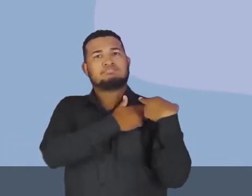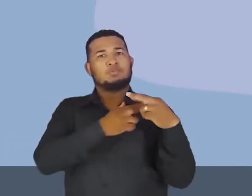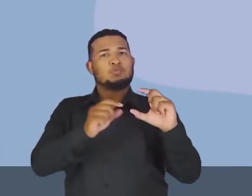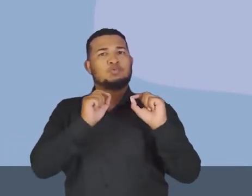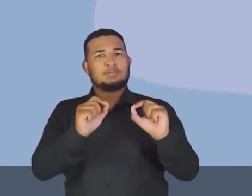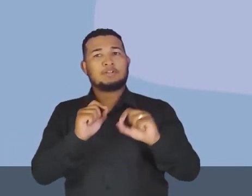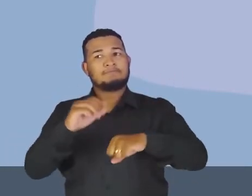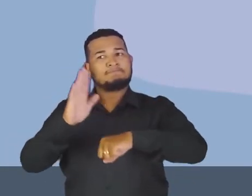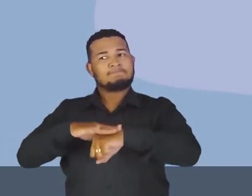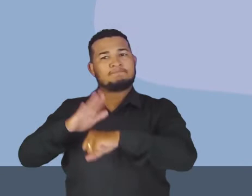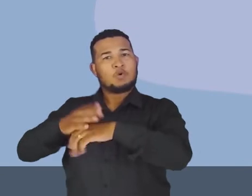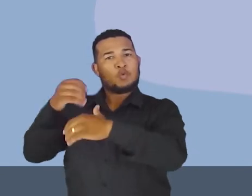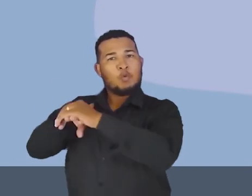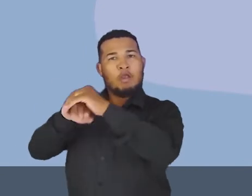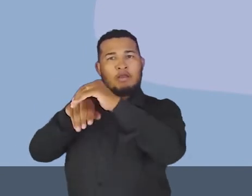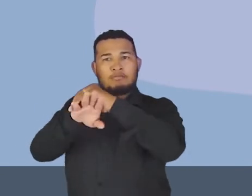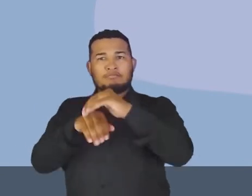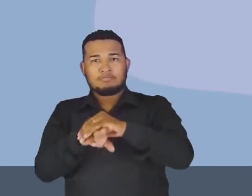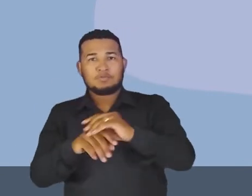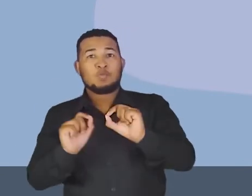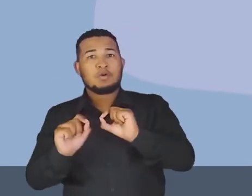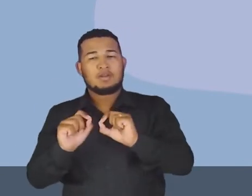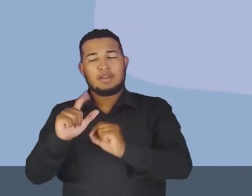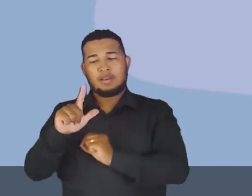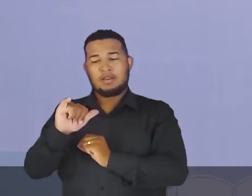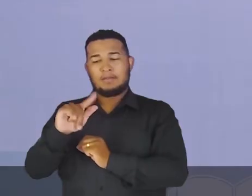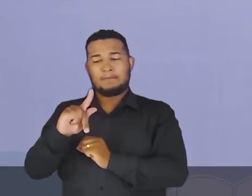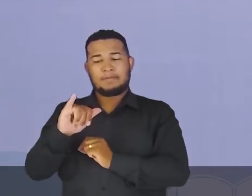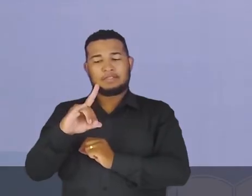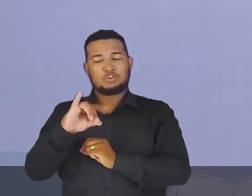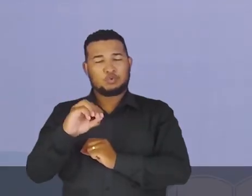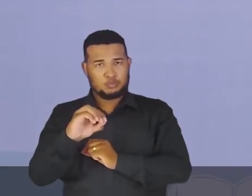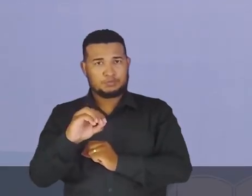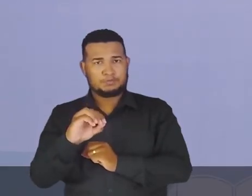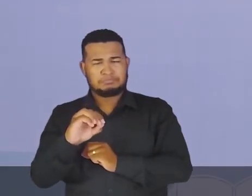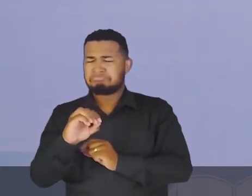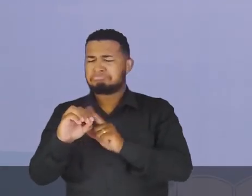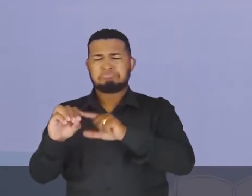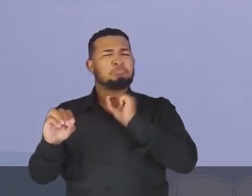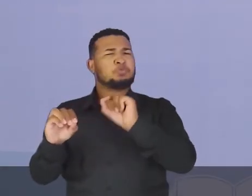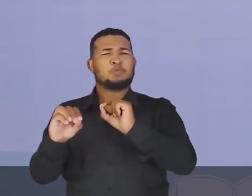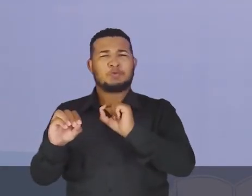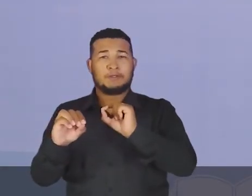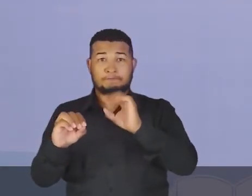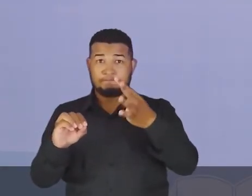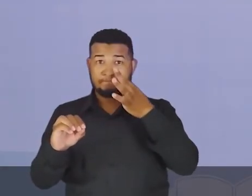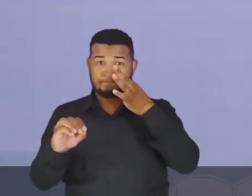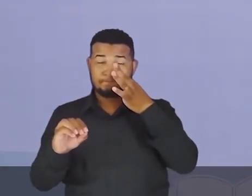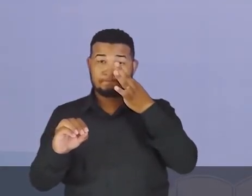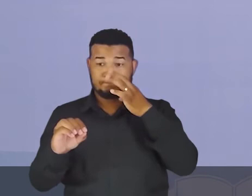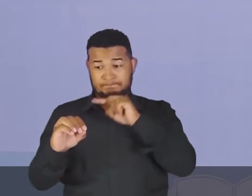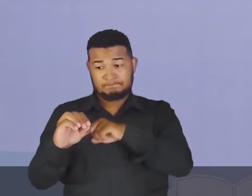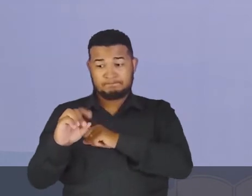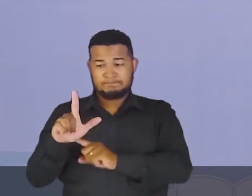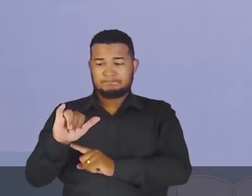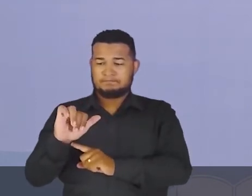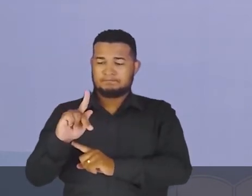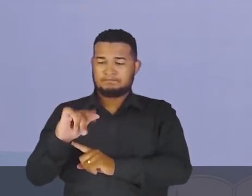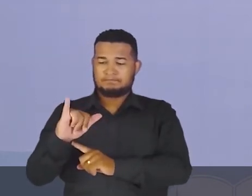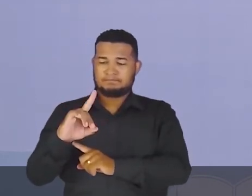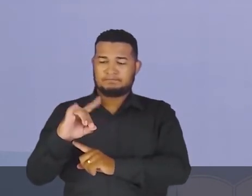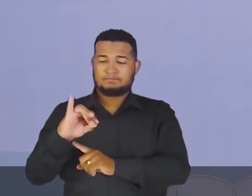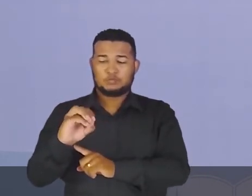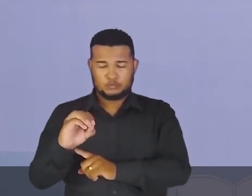responsáveis pelo armazenamento de lipídios, certo? Então, o que é um lipídio? Presta atenção aqui em mim agora. Um